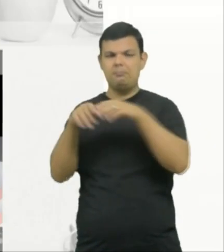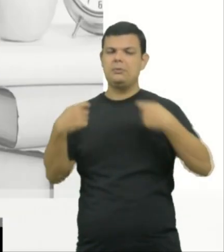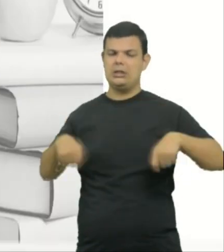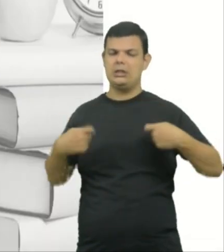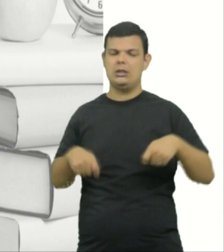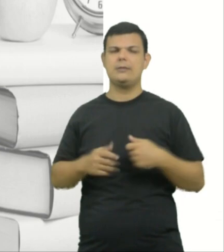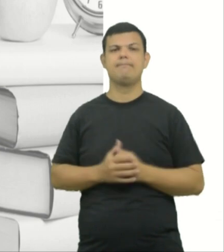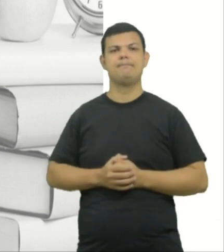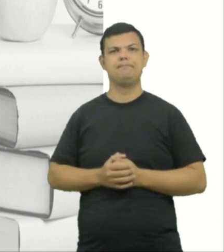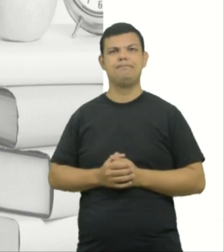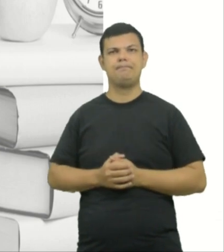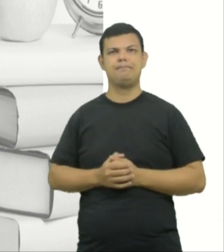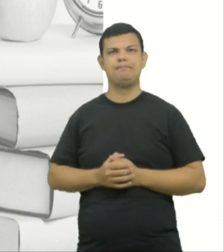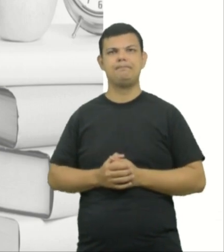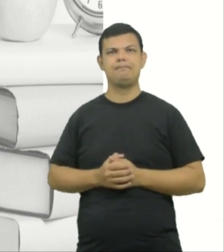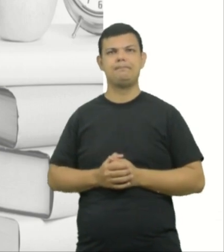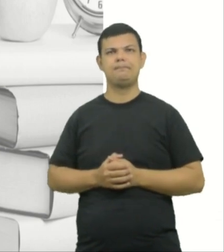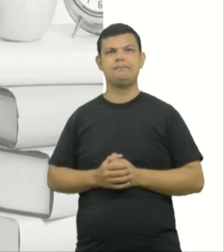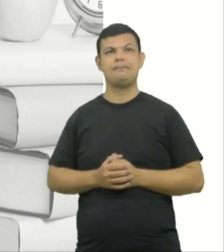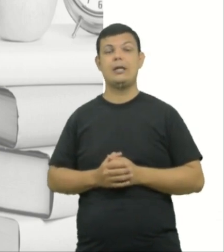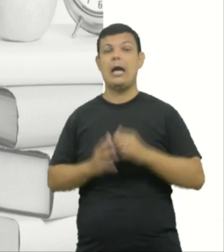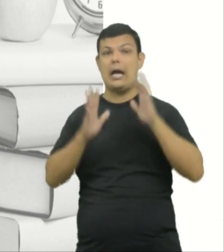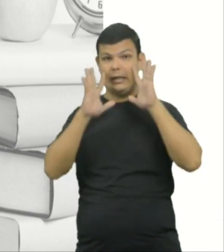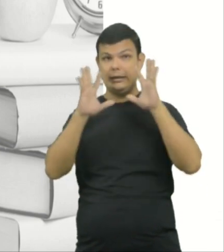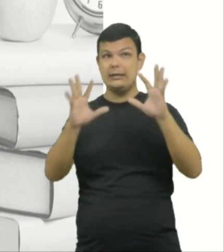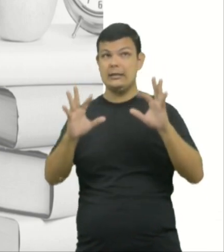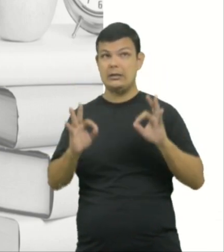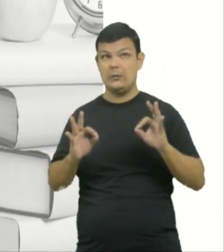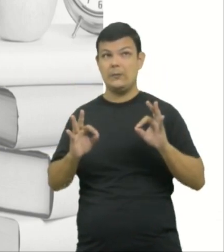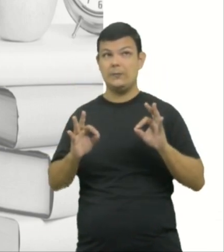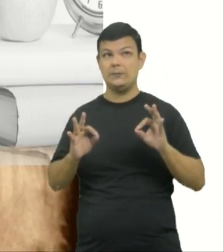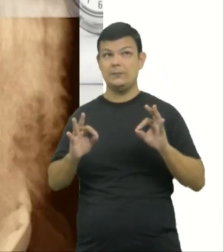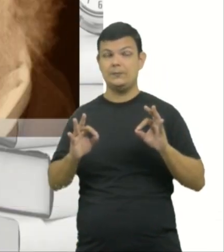ok? Vamos lá, atenção.